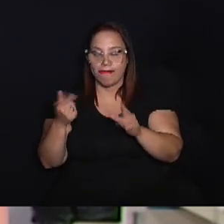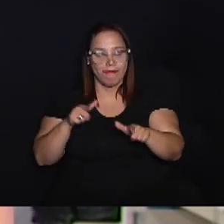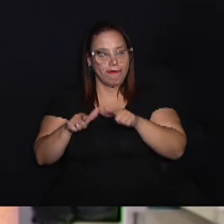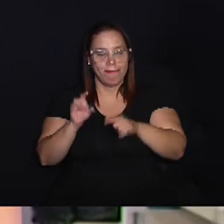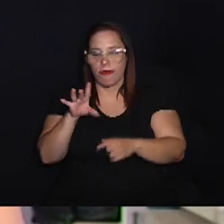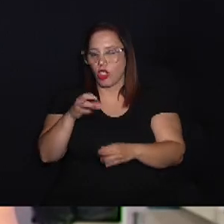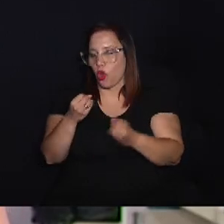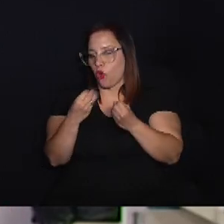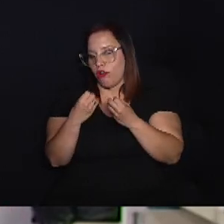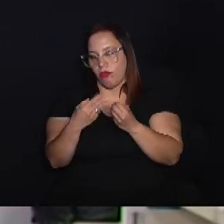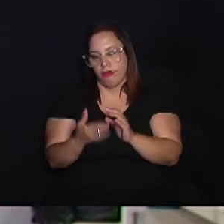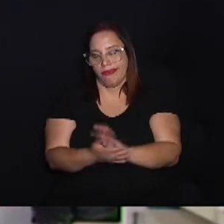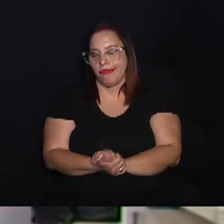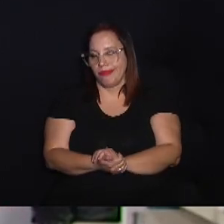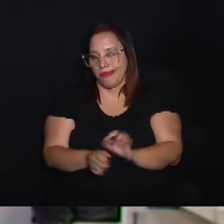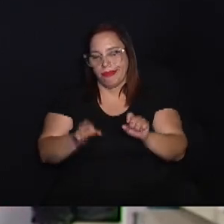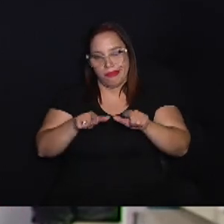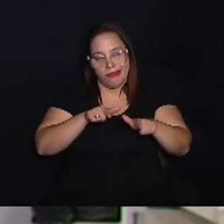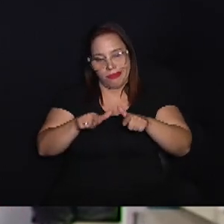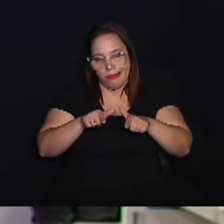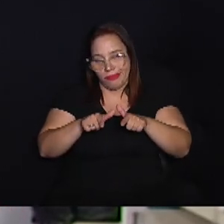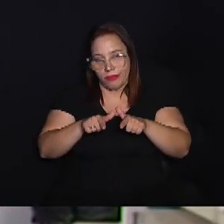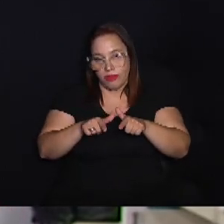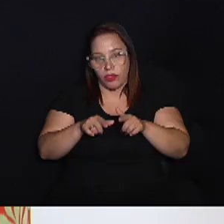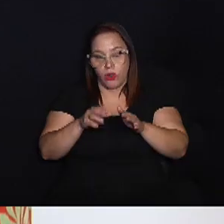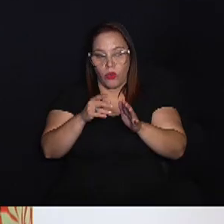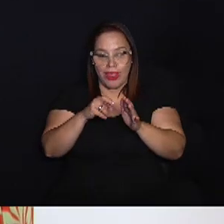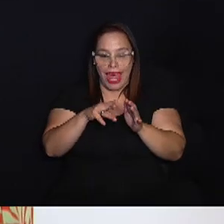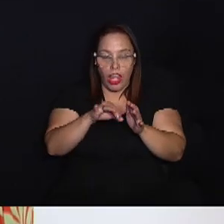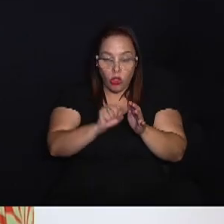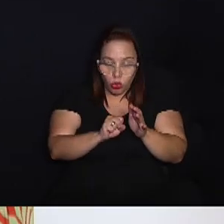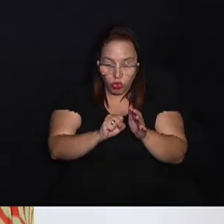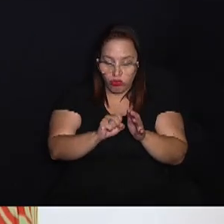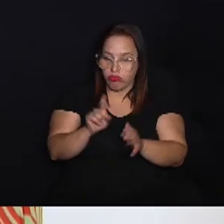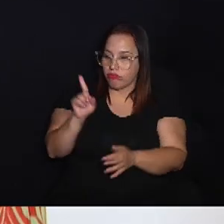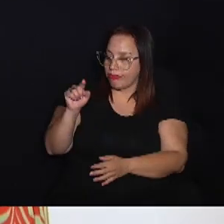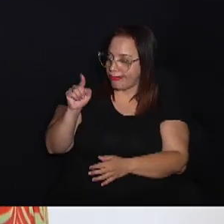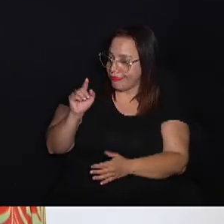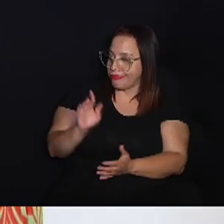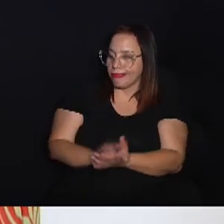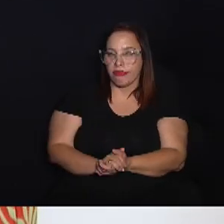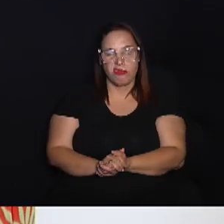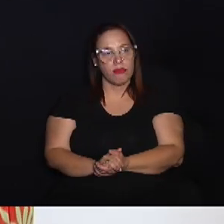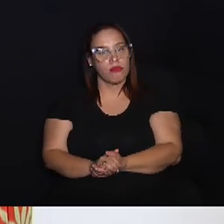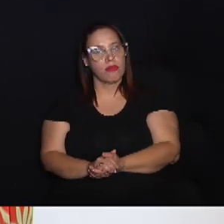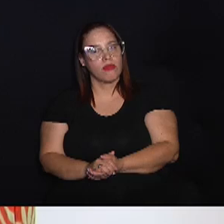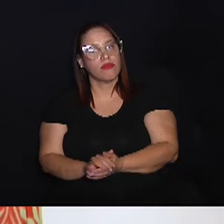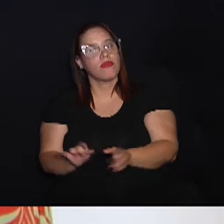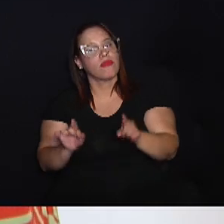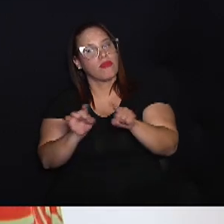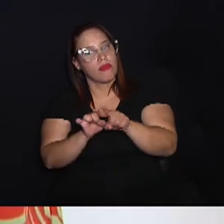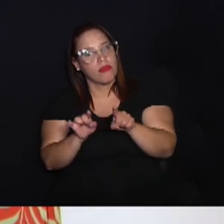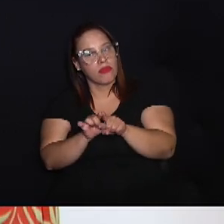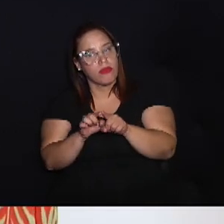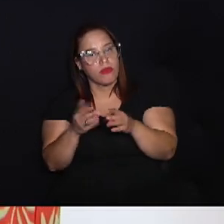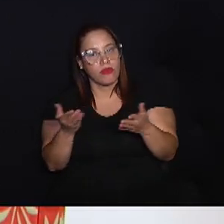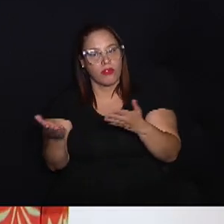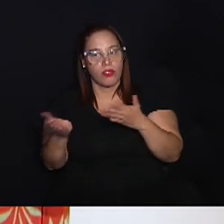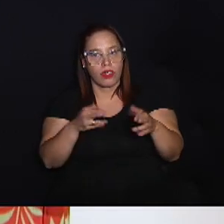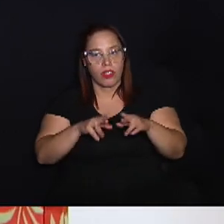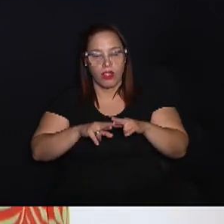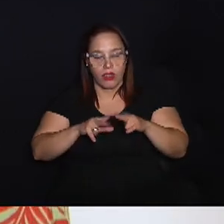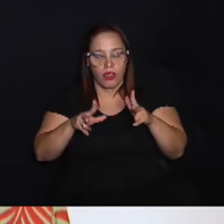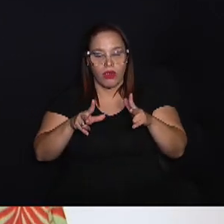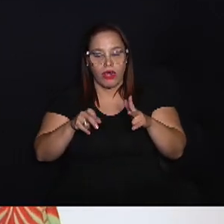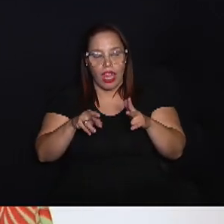com a informação, trabalha também com dados, né? Então, a gente também tem que saber essa diferença. O